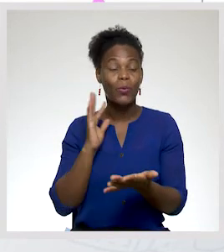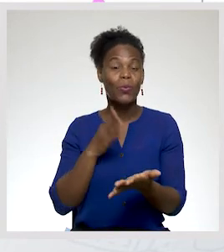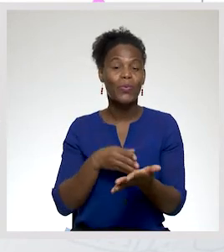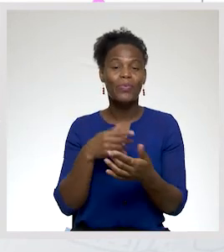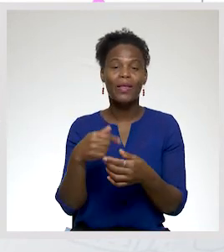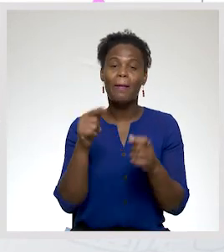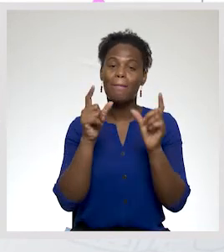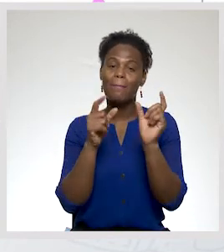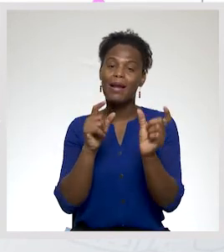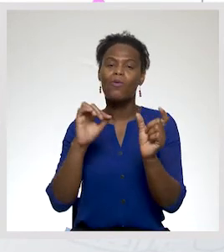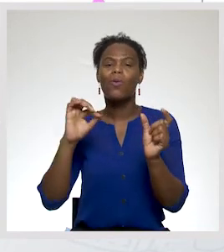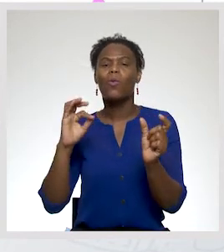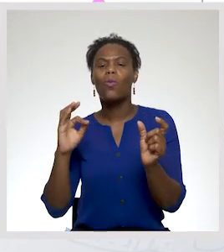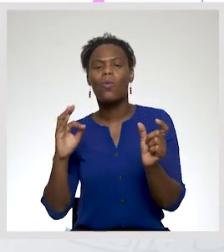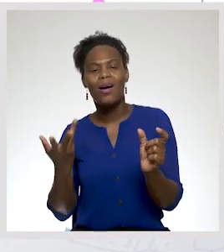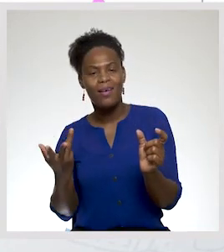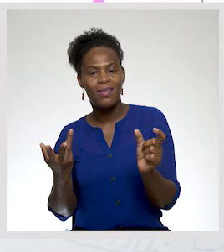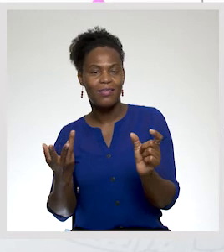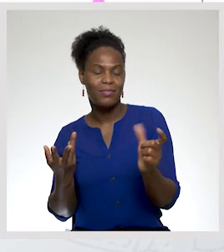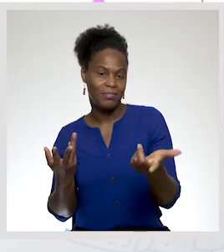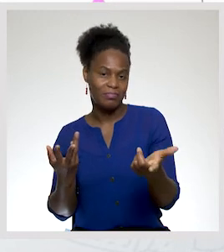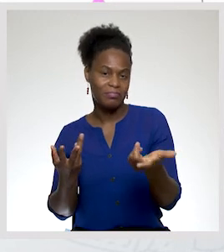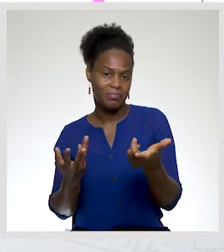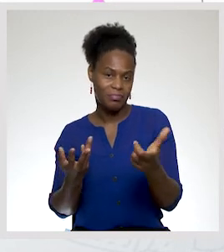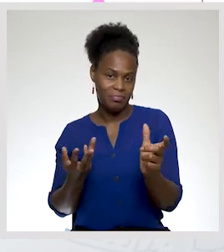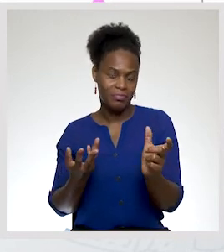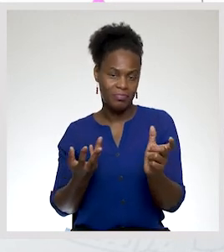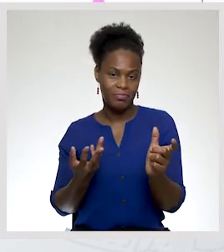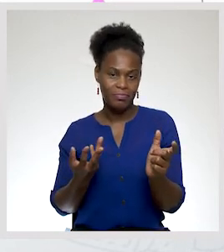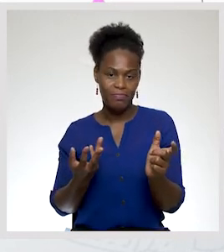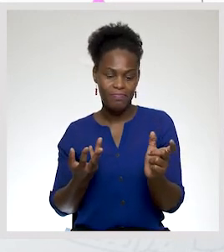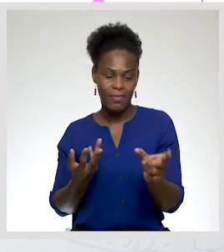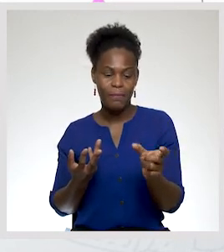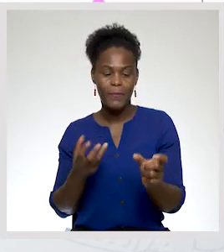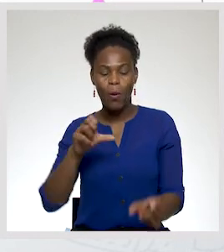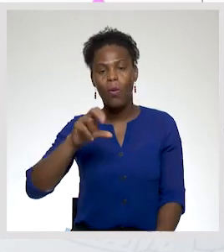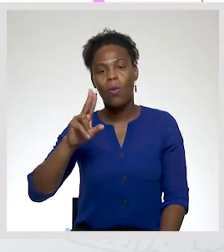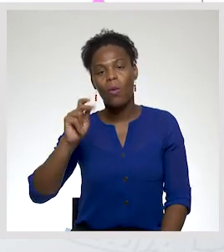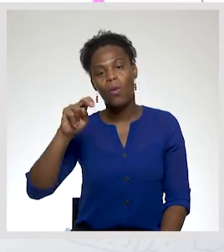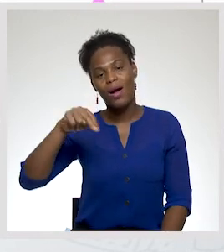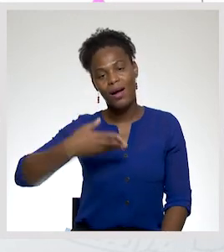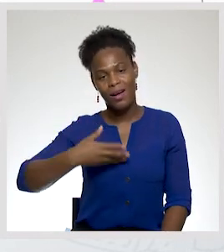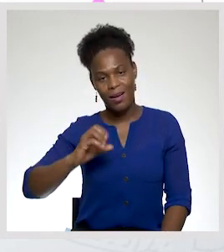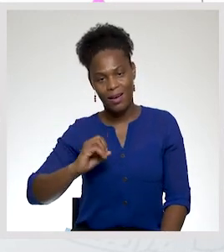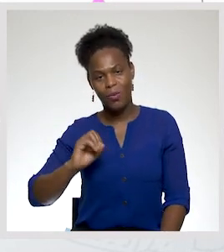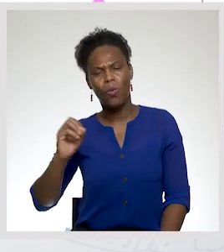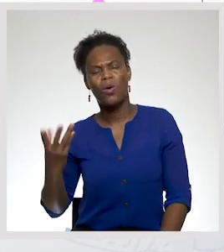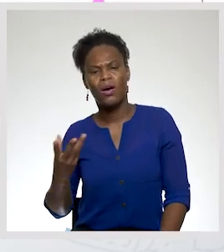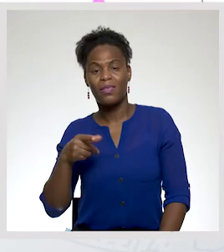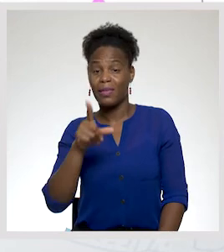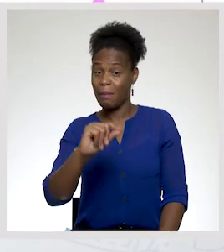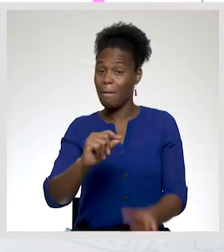quando, que também é uma palavra